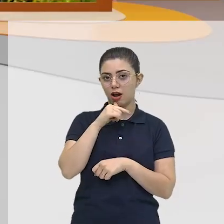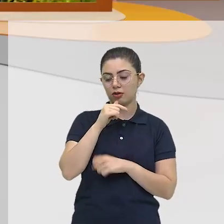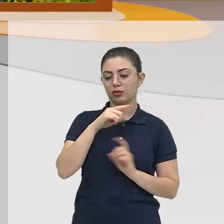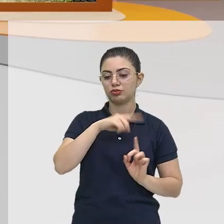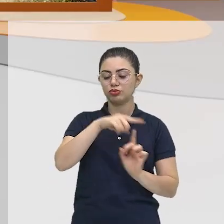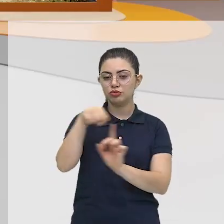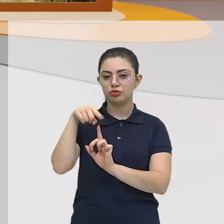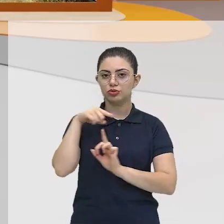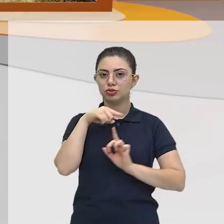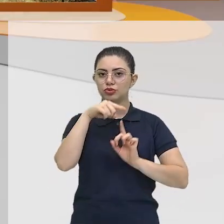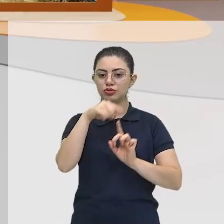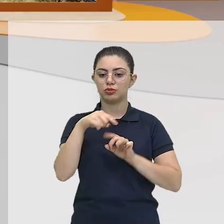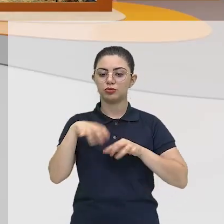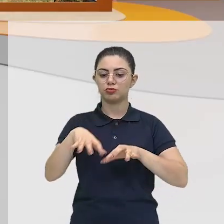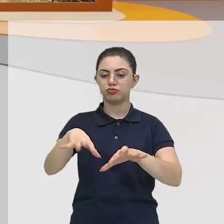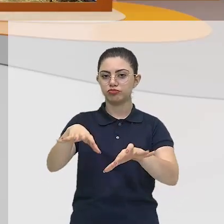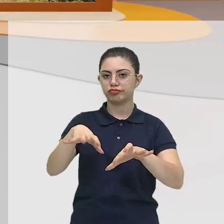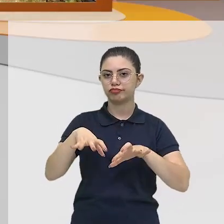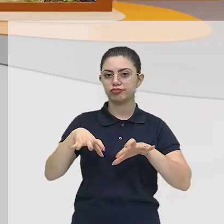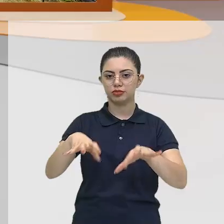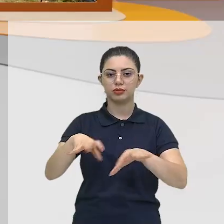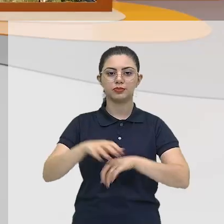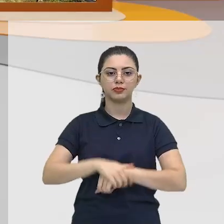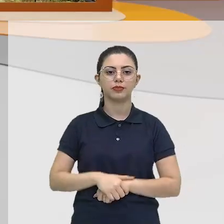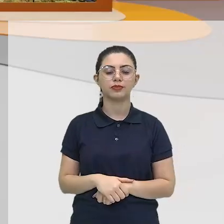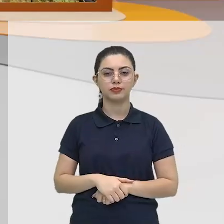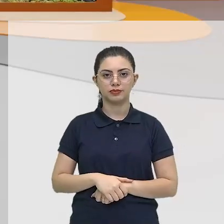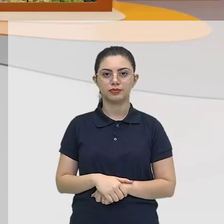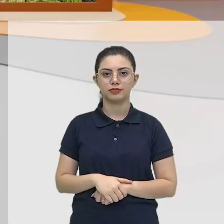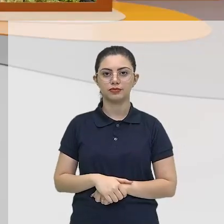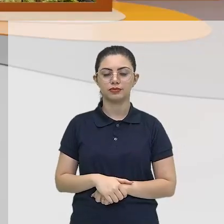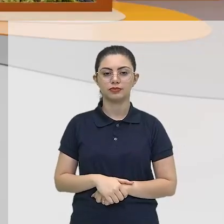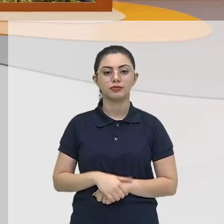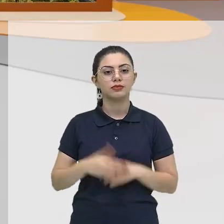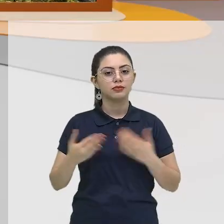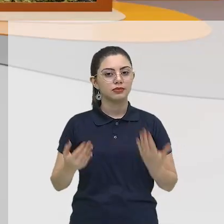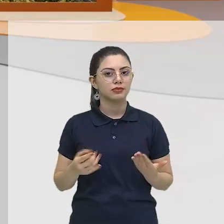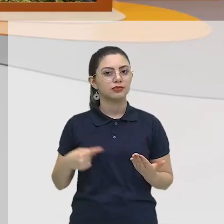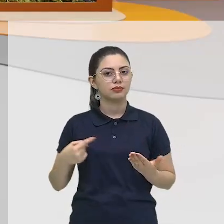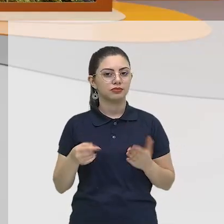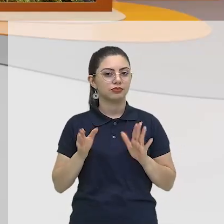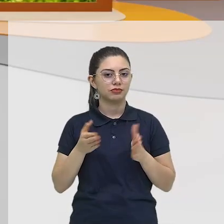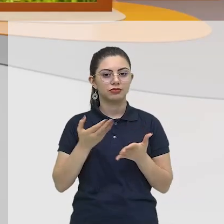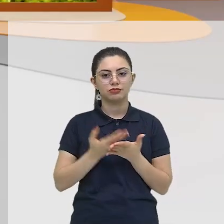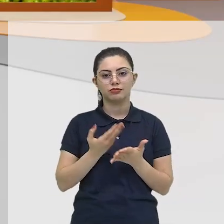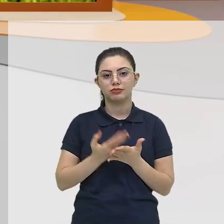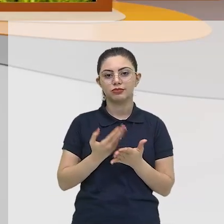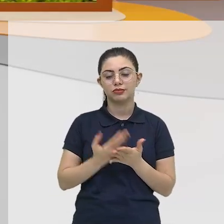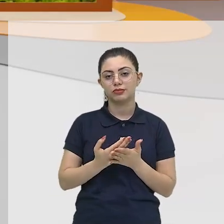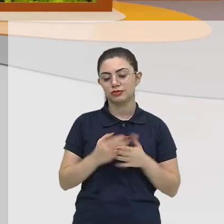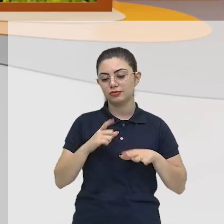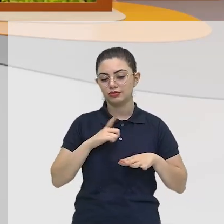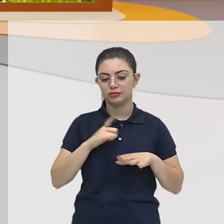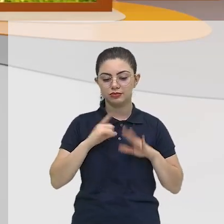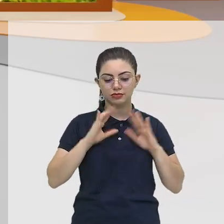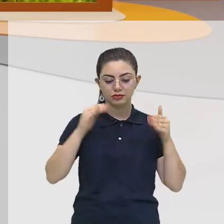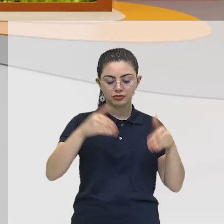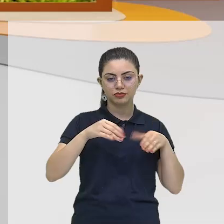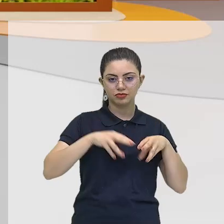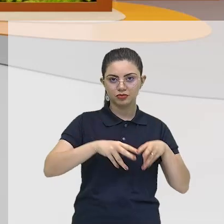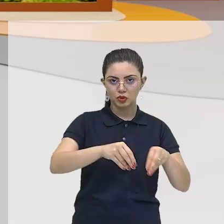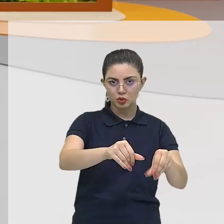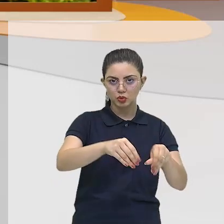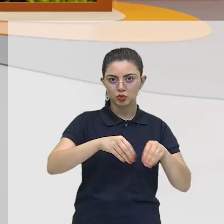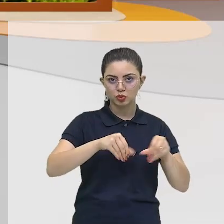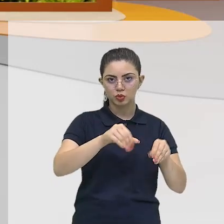esses diferentes tipos de irrigações, né? E a gente está estudando, gente, uma situação aí que vai estar ligado ao solo, né? O solo ele